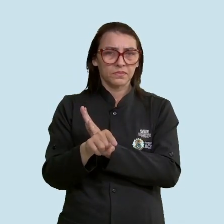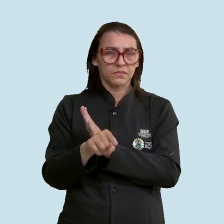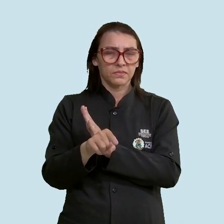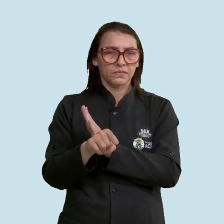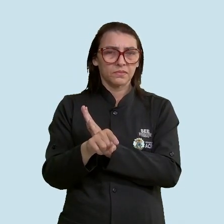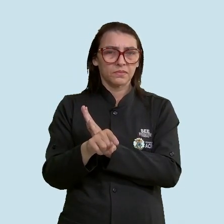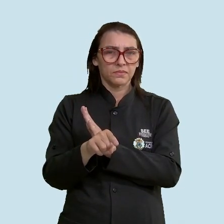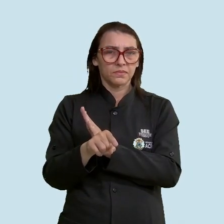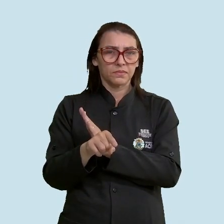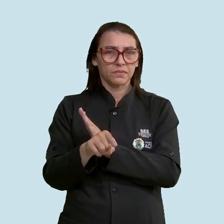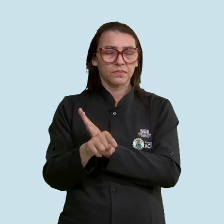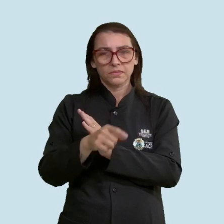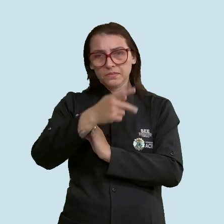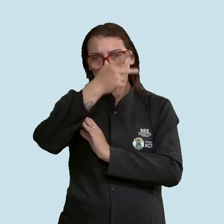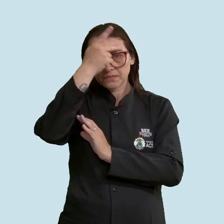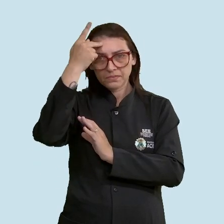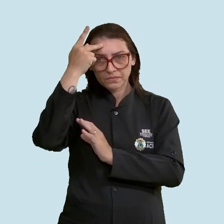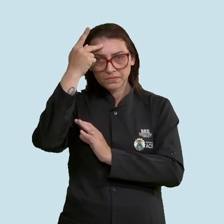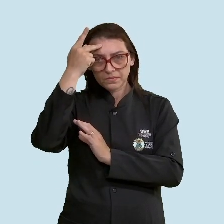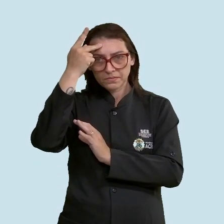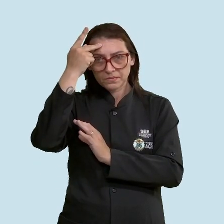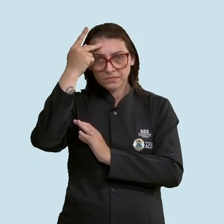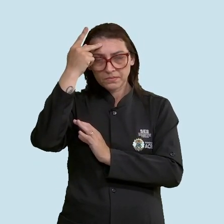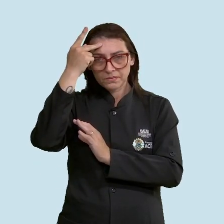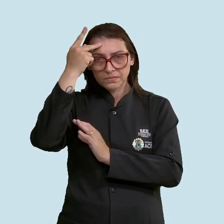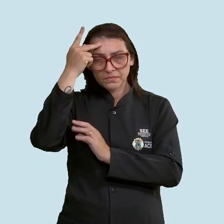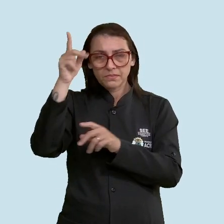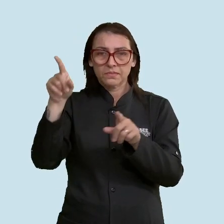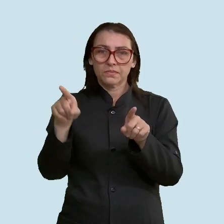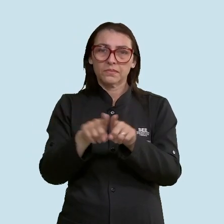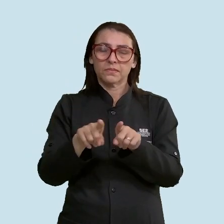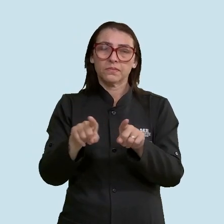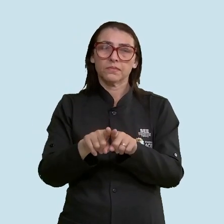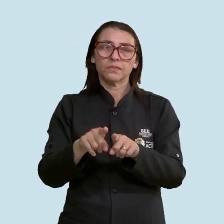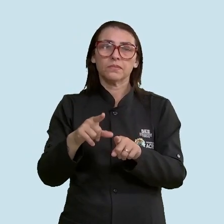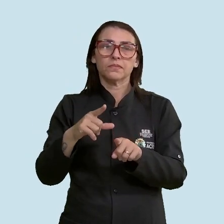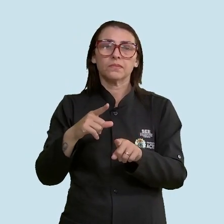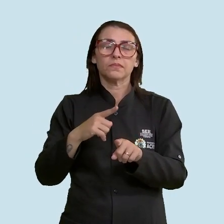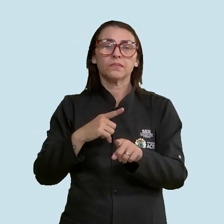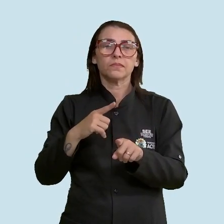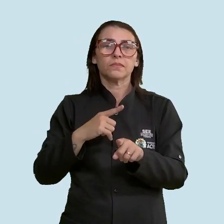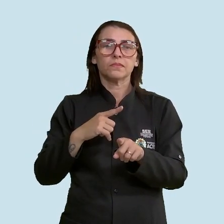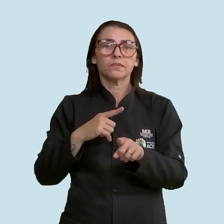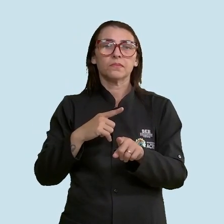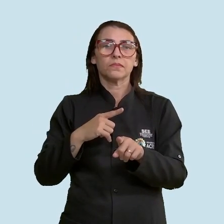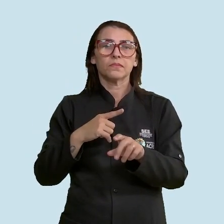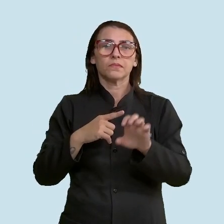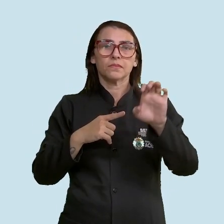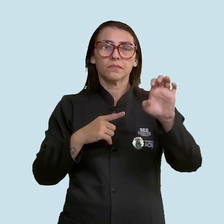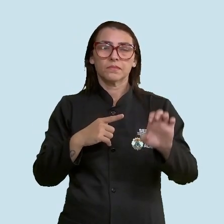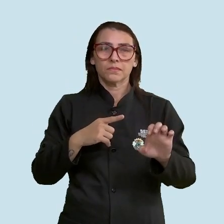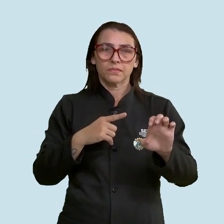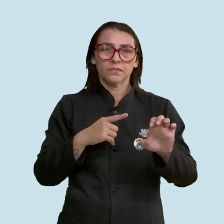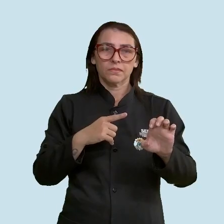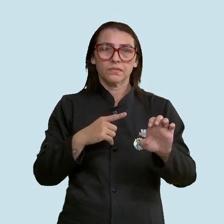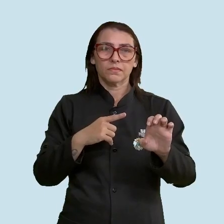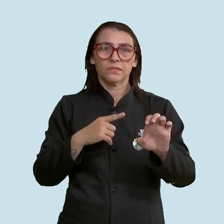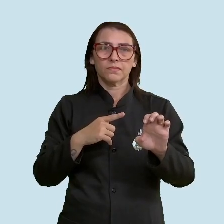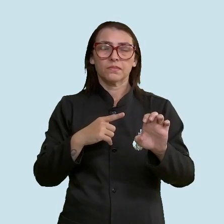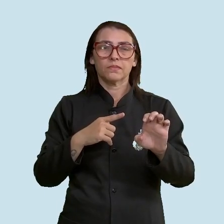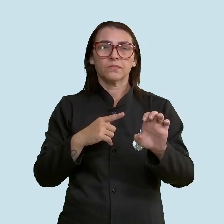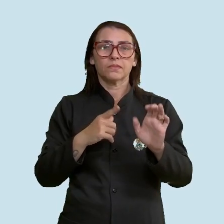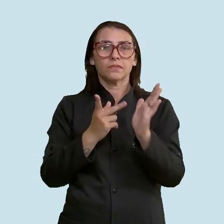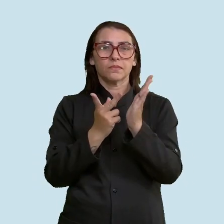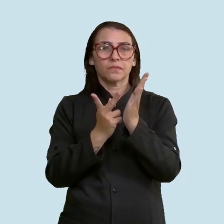incomodar mesmo as pessoas. E aí tem outra obra do seu lado esquerdo, grafite. Normalmente o grafite ele é